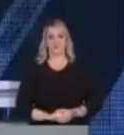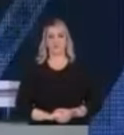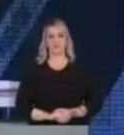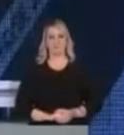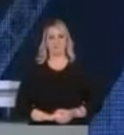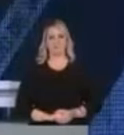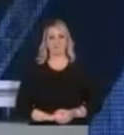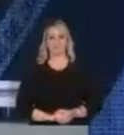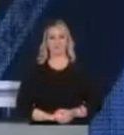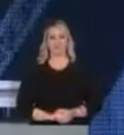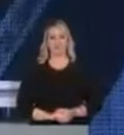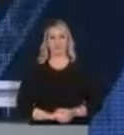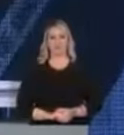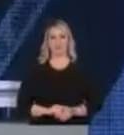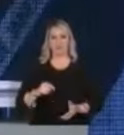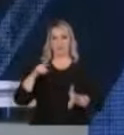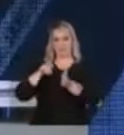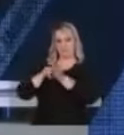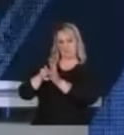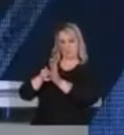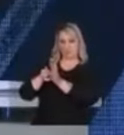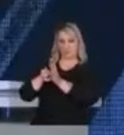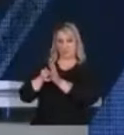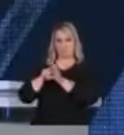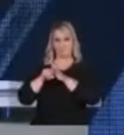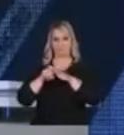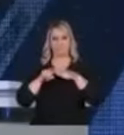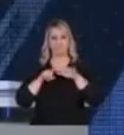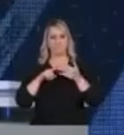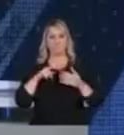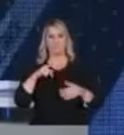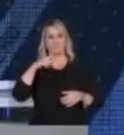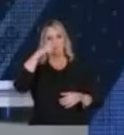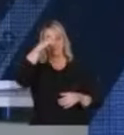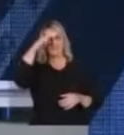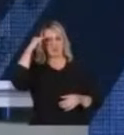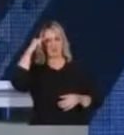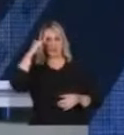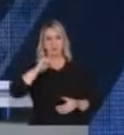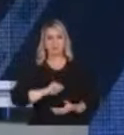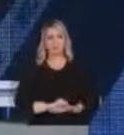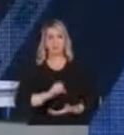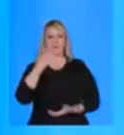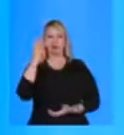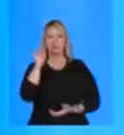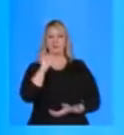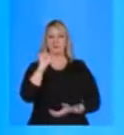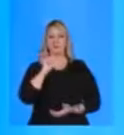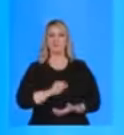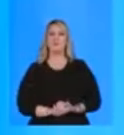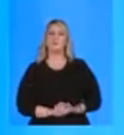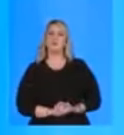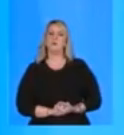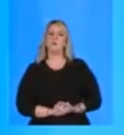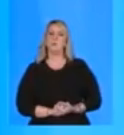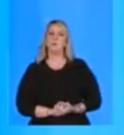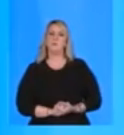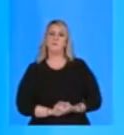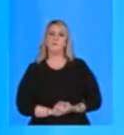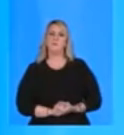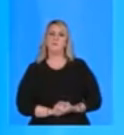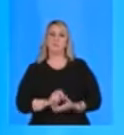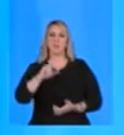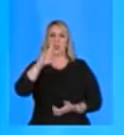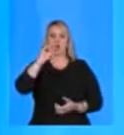Crivela ele vai perguntar para o candidato Pedro pauloa tem 30 segundos a partir de agora Pedro Paulo no rio